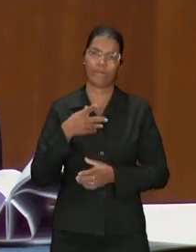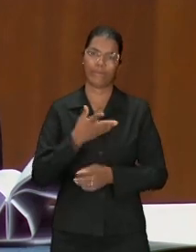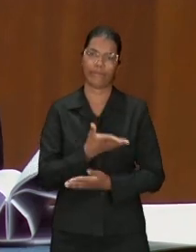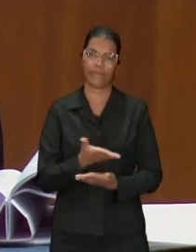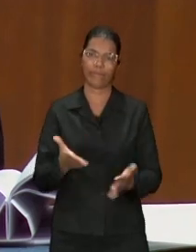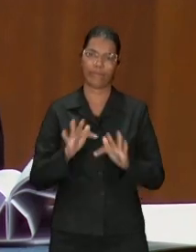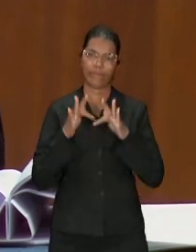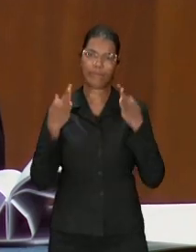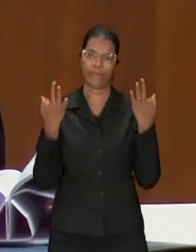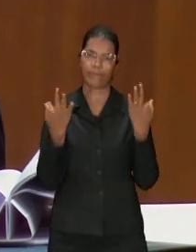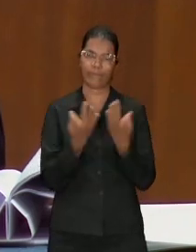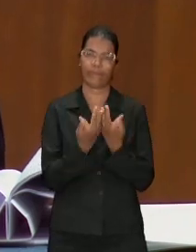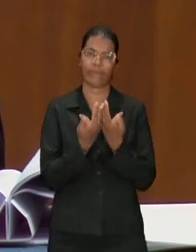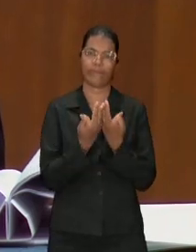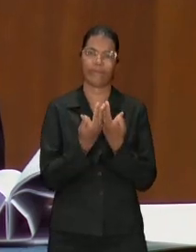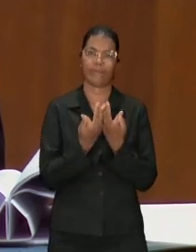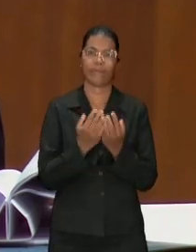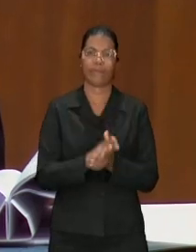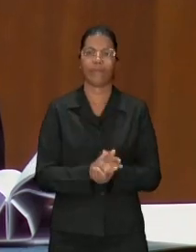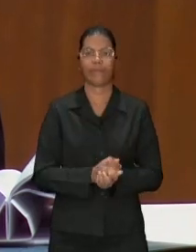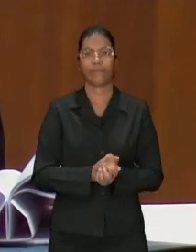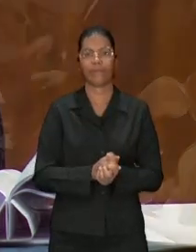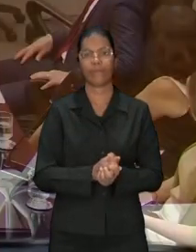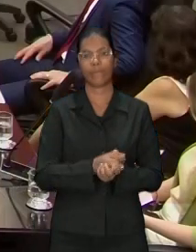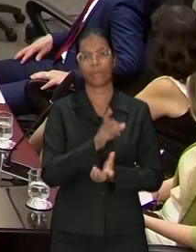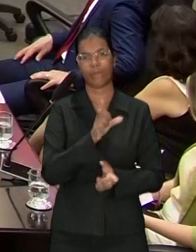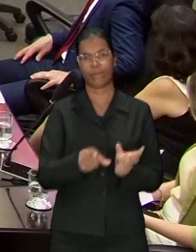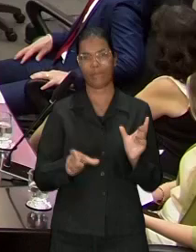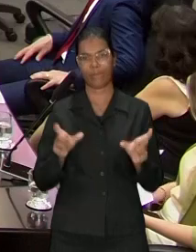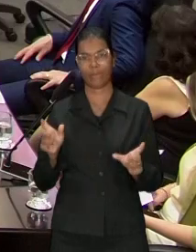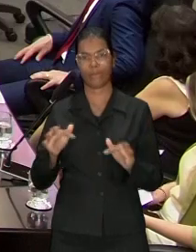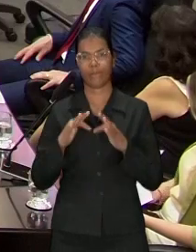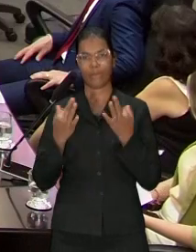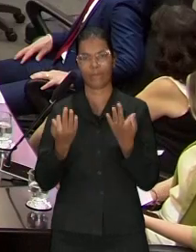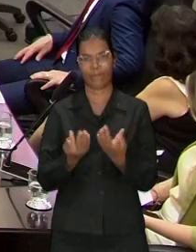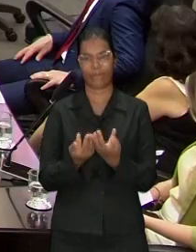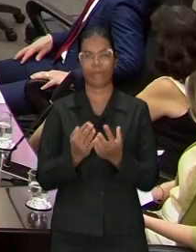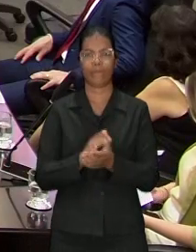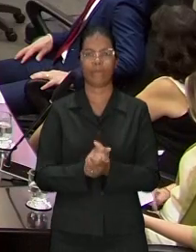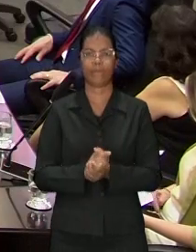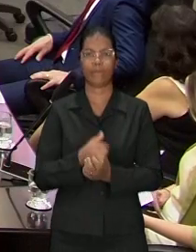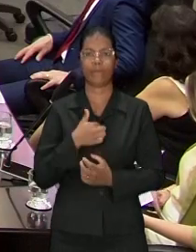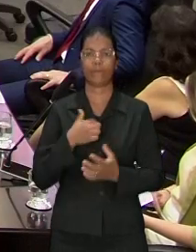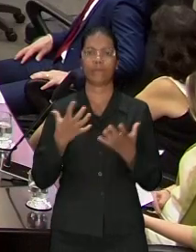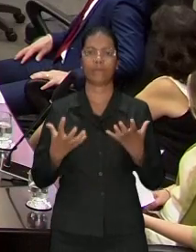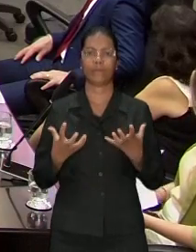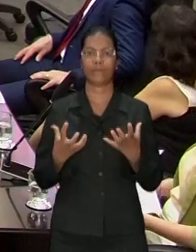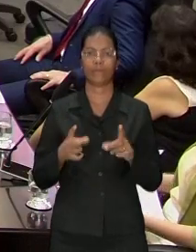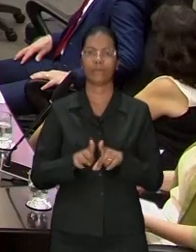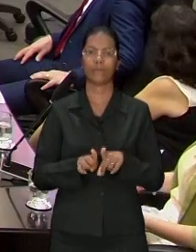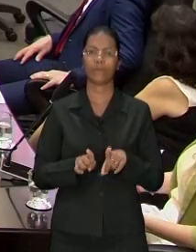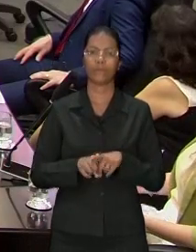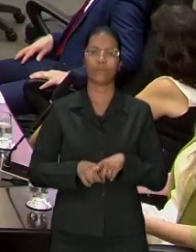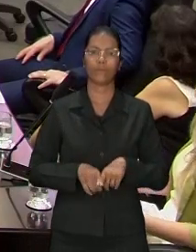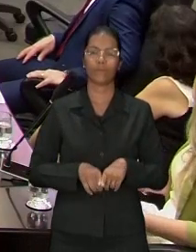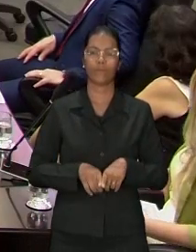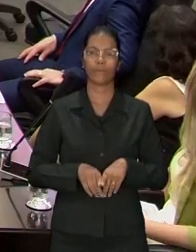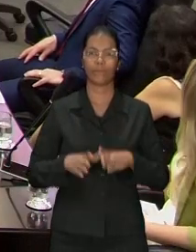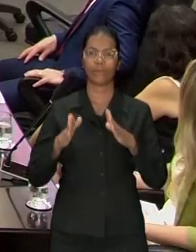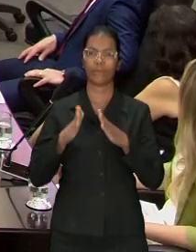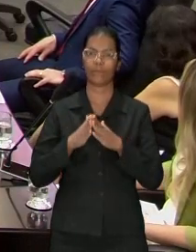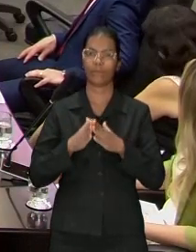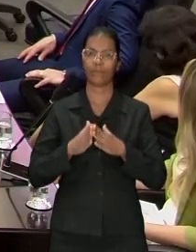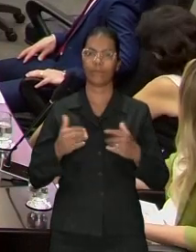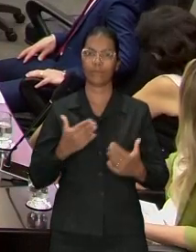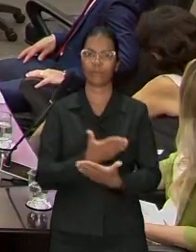para vocês e toda a sua família. E quero também pedir a todos para que